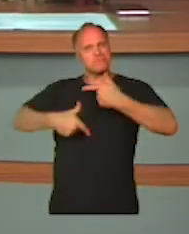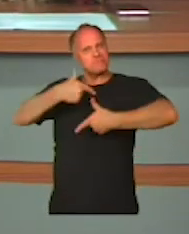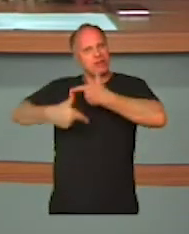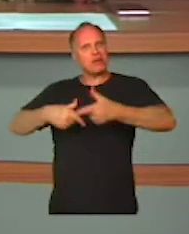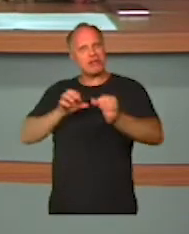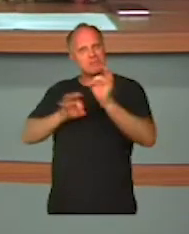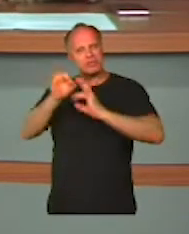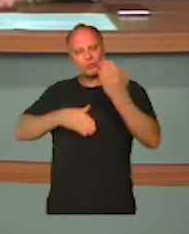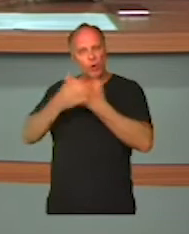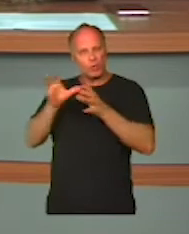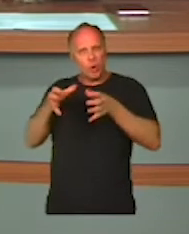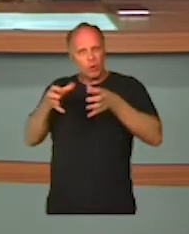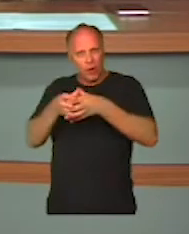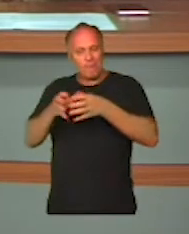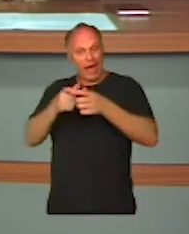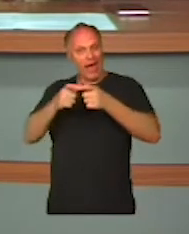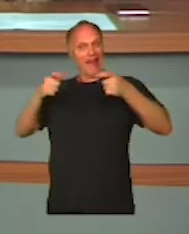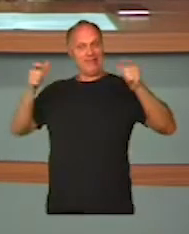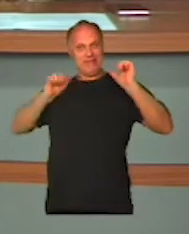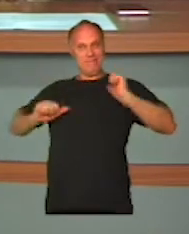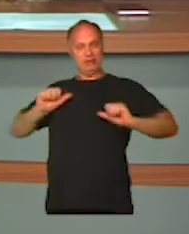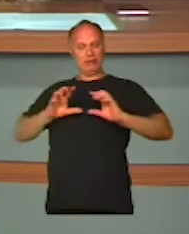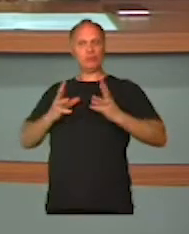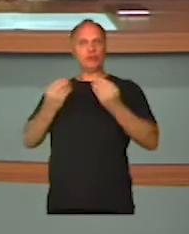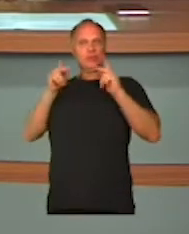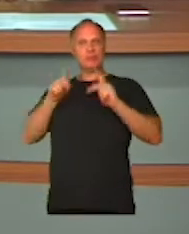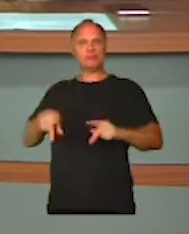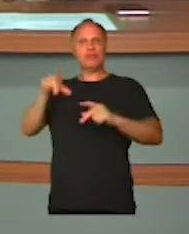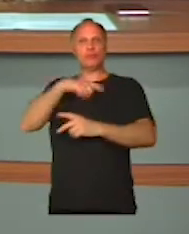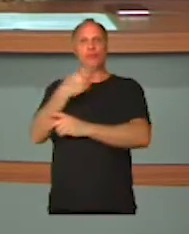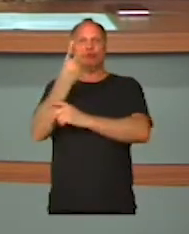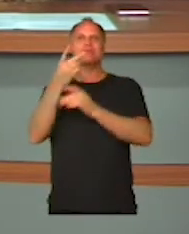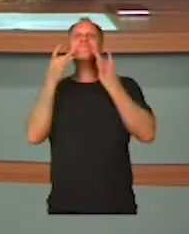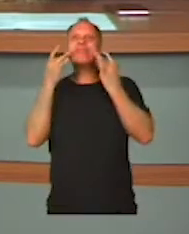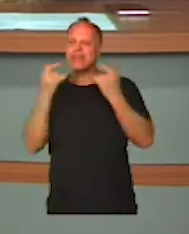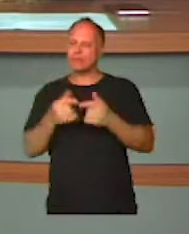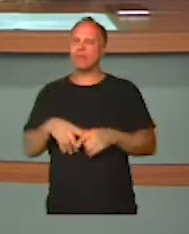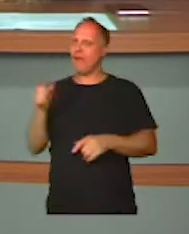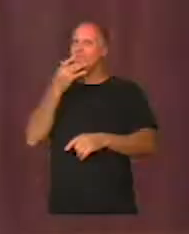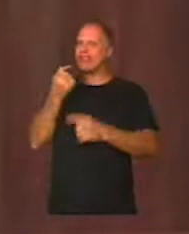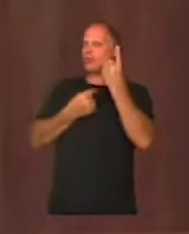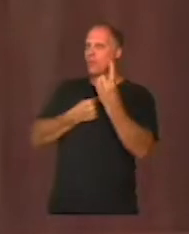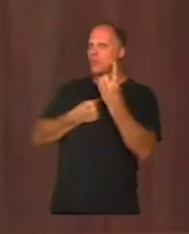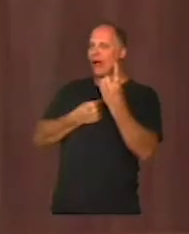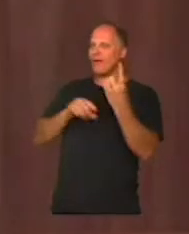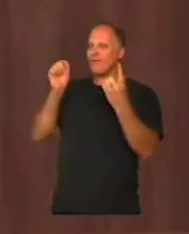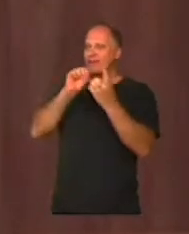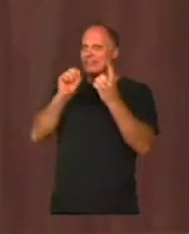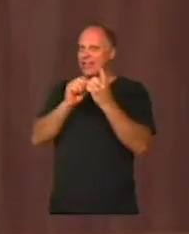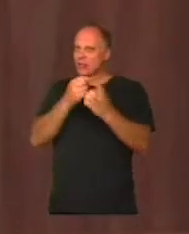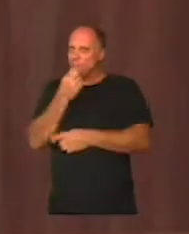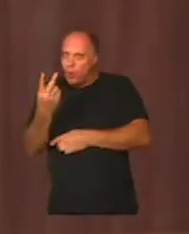montar e estruturar um grupo desse tamanho e 2 peças ao mesmo tempo. Eu sempre penso, não é fácil montar uma. Com essa quantidade de